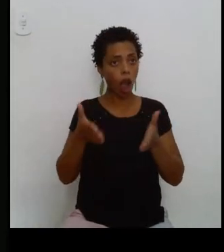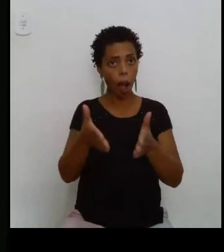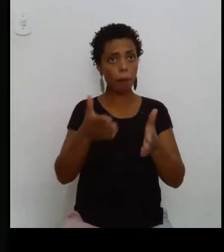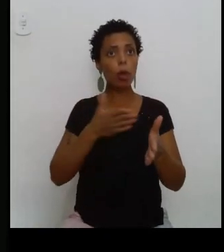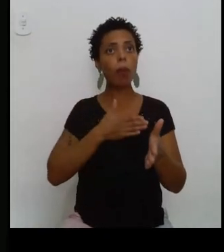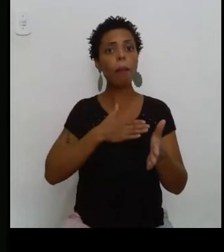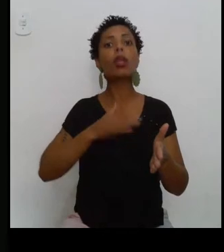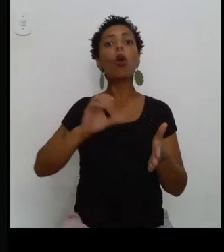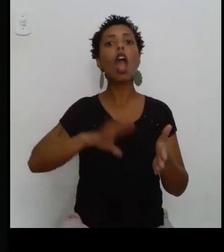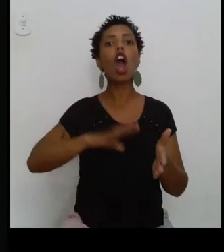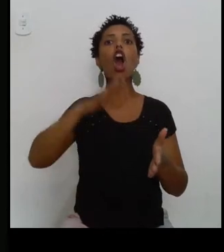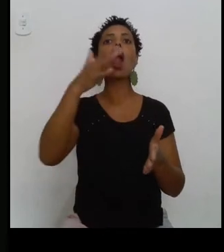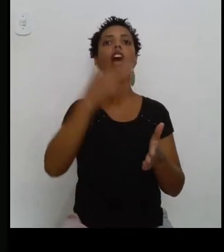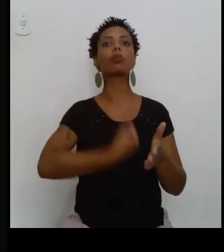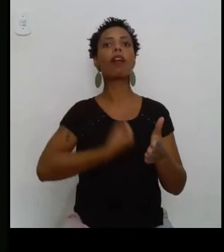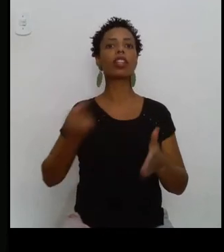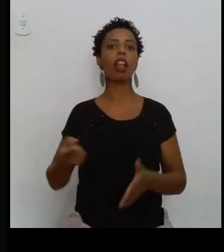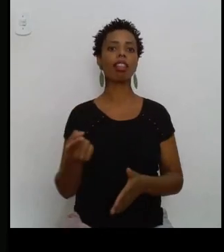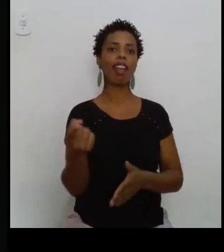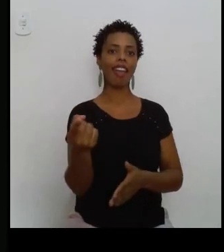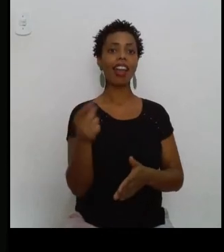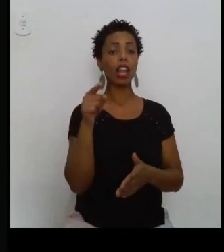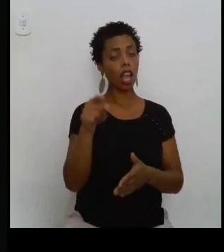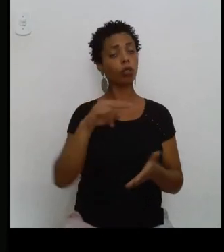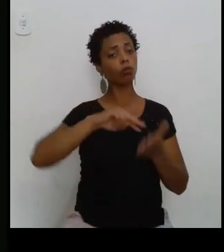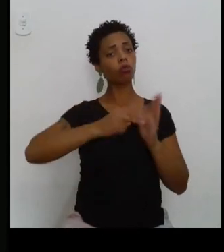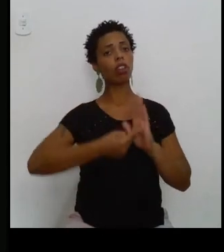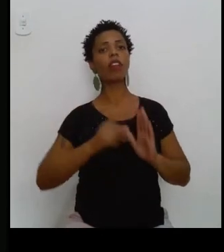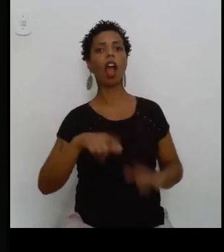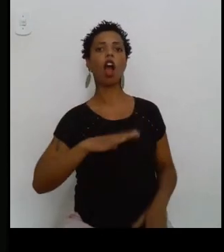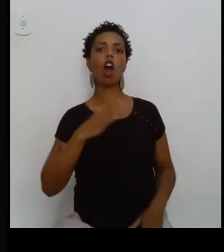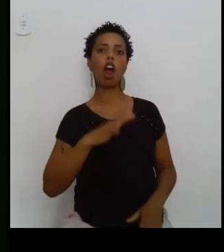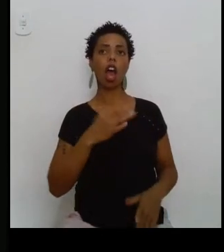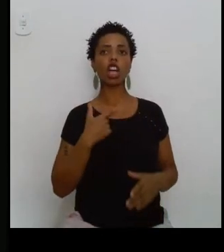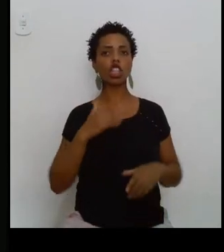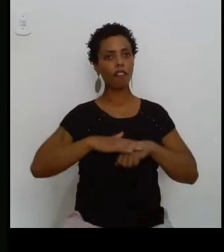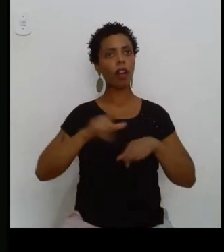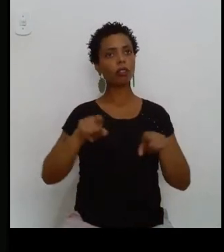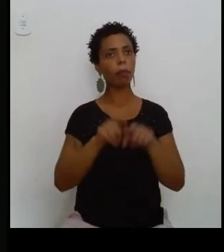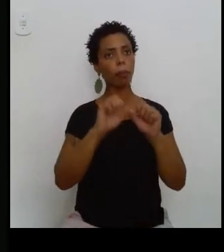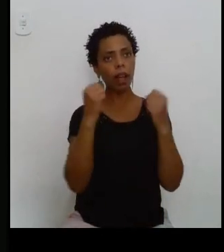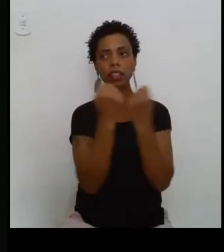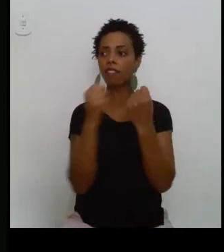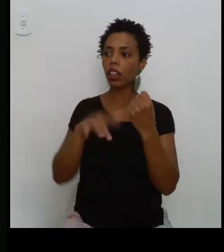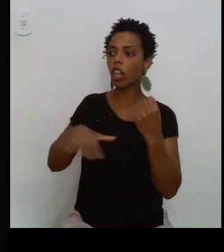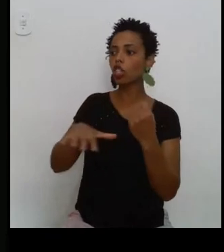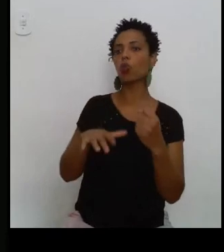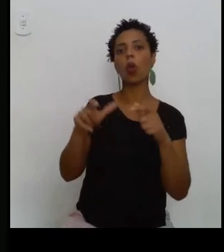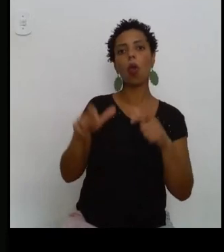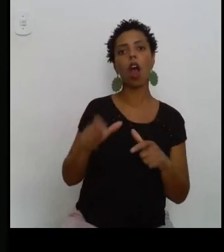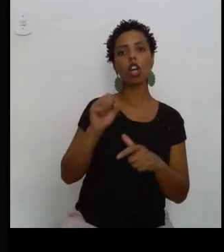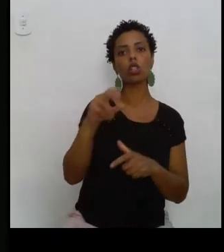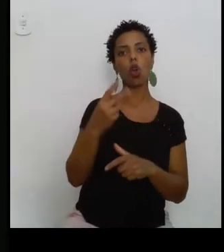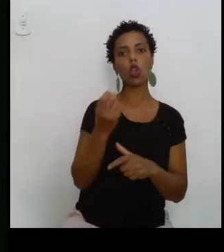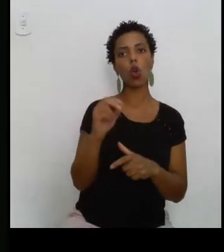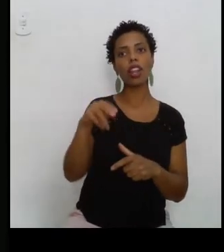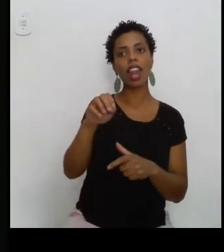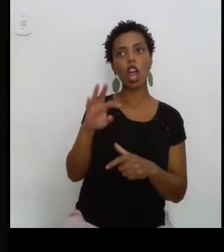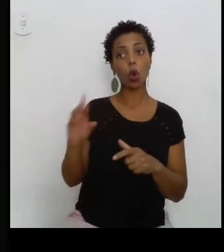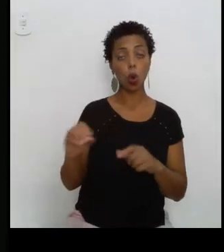esse é um ato de coragem faço isso também para defender sonho negro e todos vocês é um gesto de gratidão